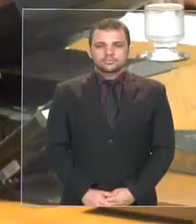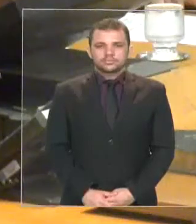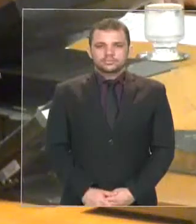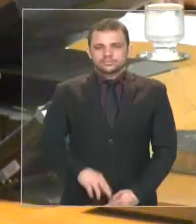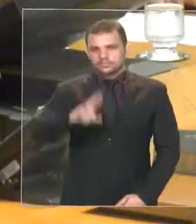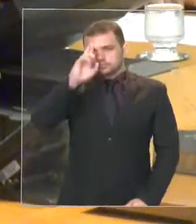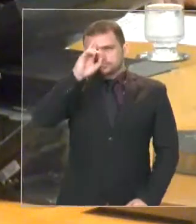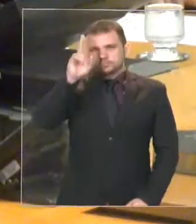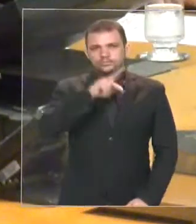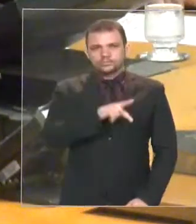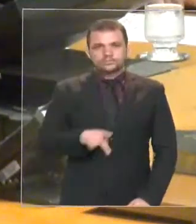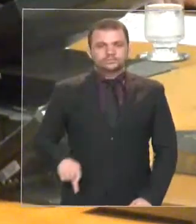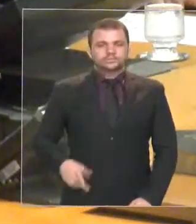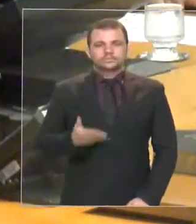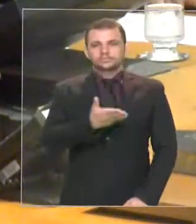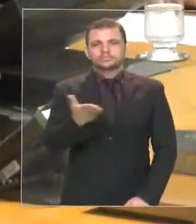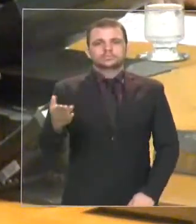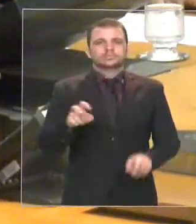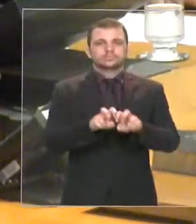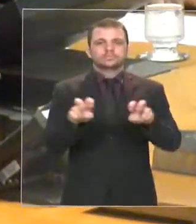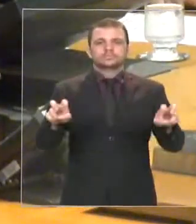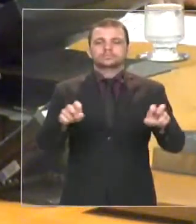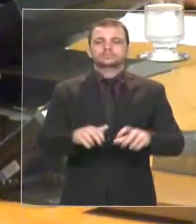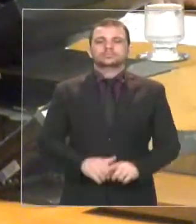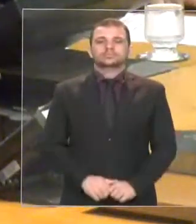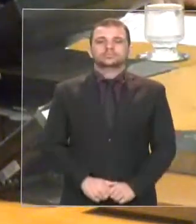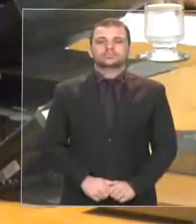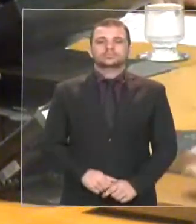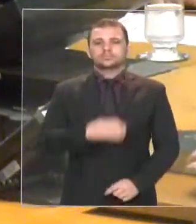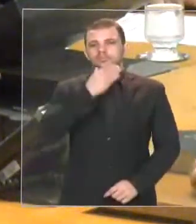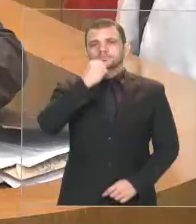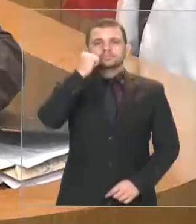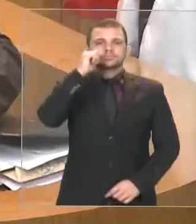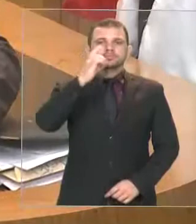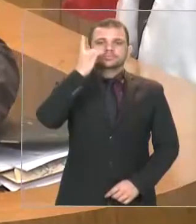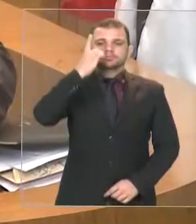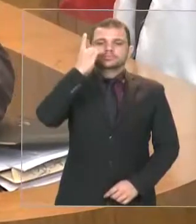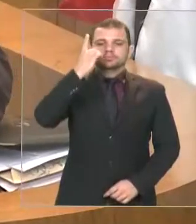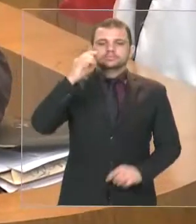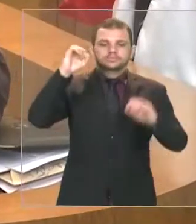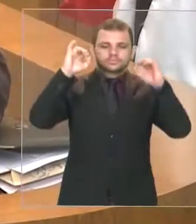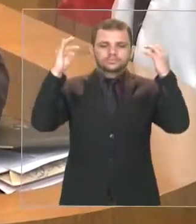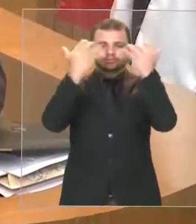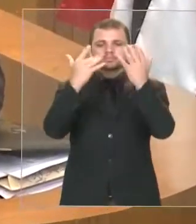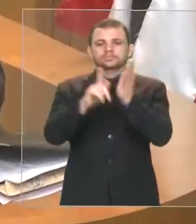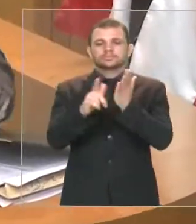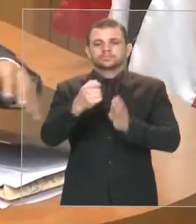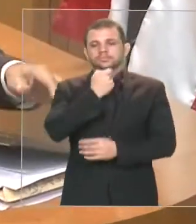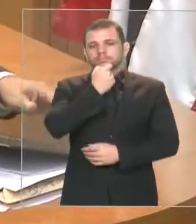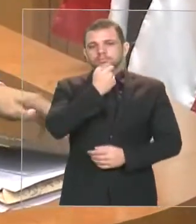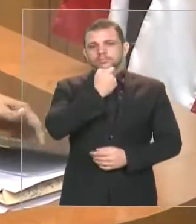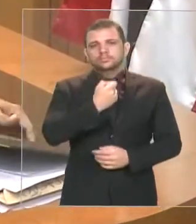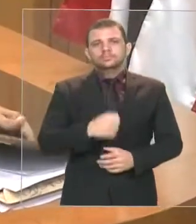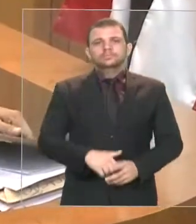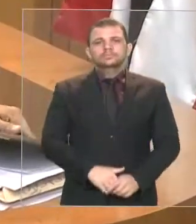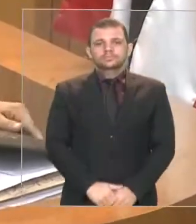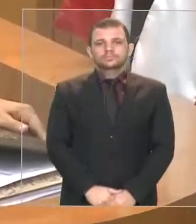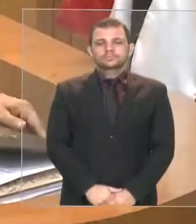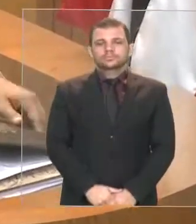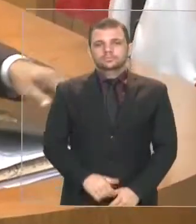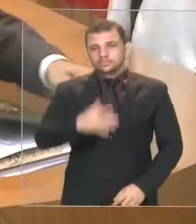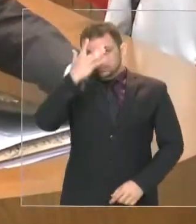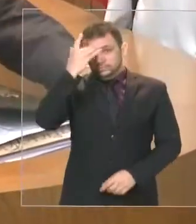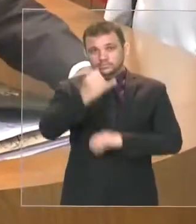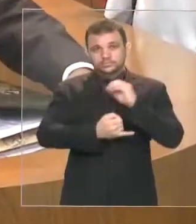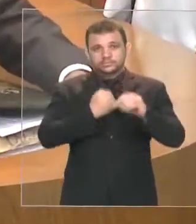Senhor presidente, demais membros da mesa, senhoras e senhores deputados, galeria, imprensa, internautas